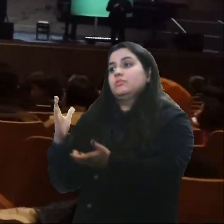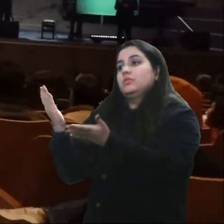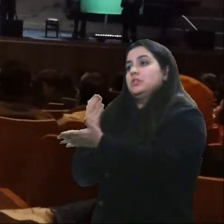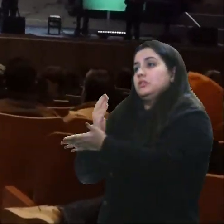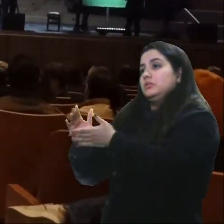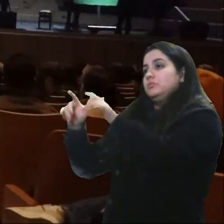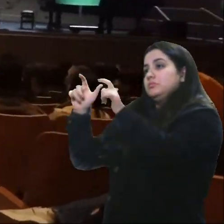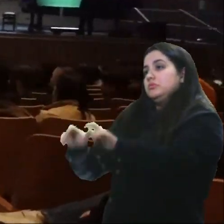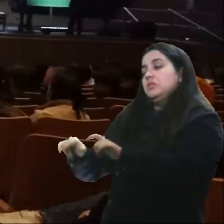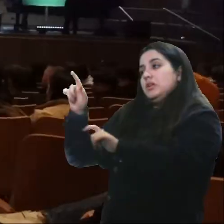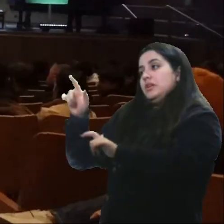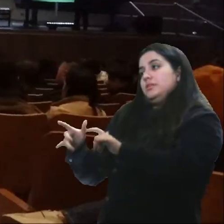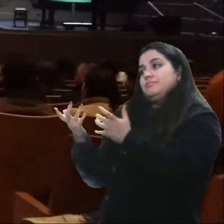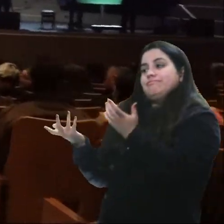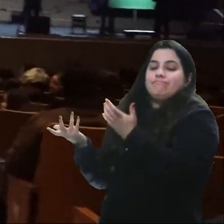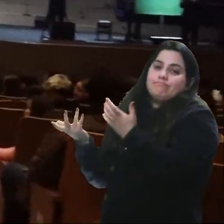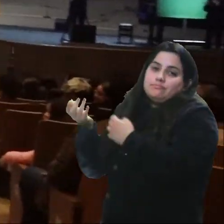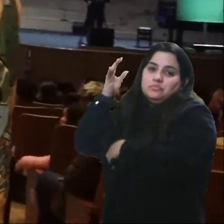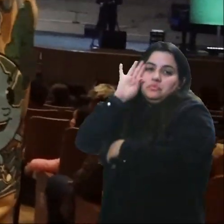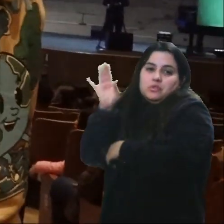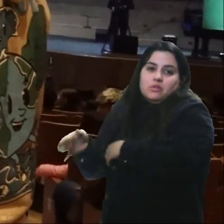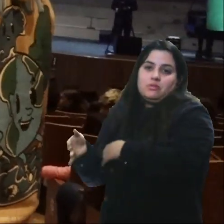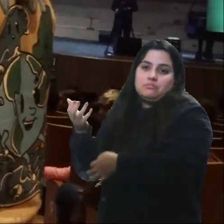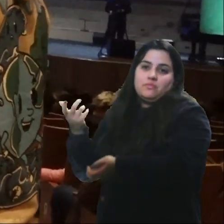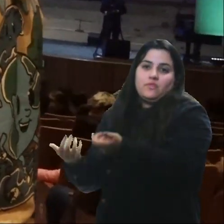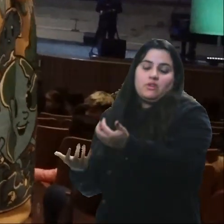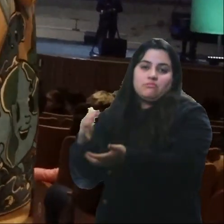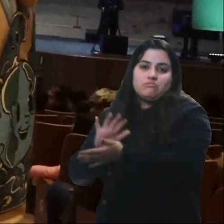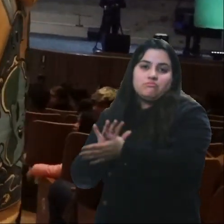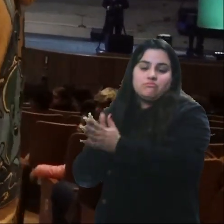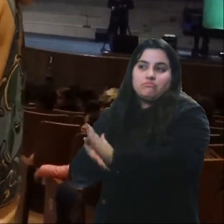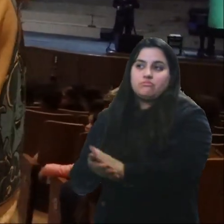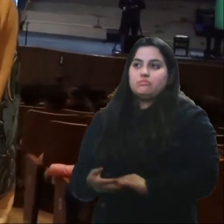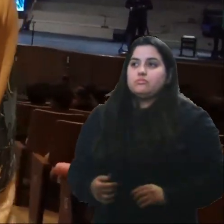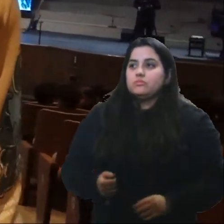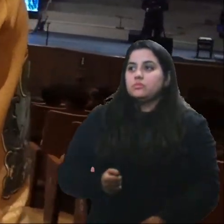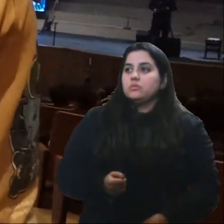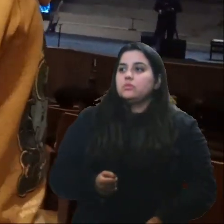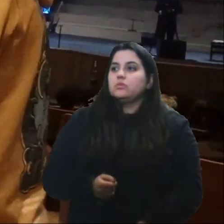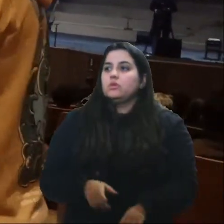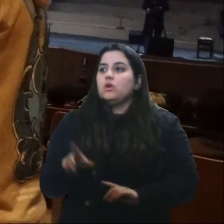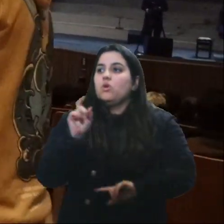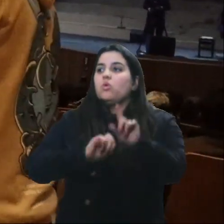a árvore que não serve para nada. O que você está fazendo com a tua vida?